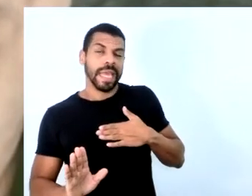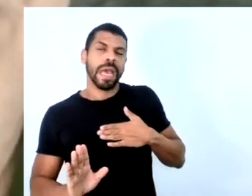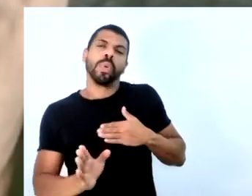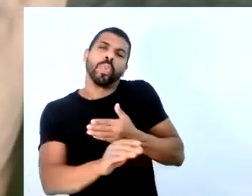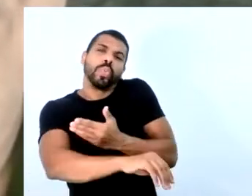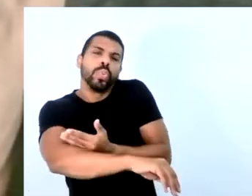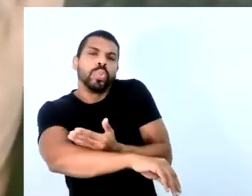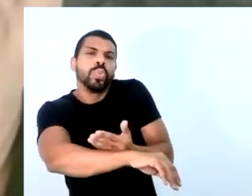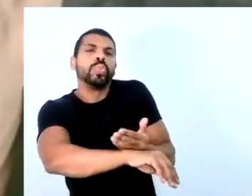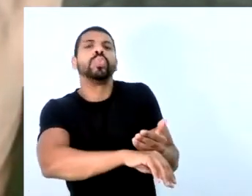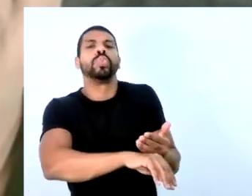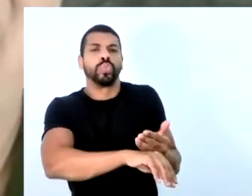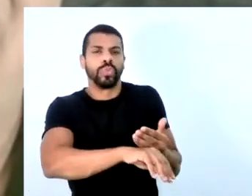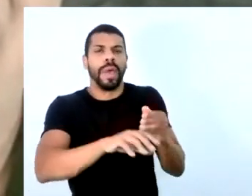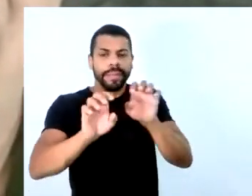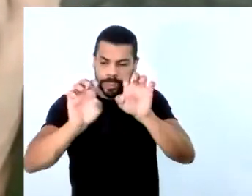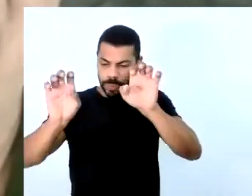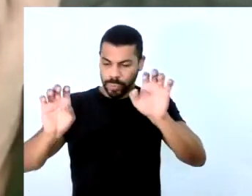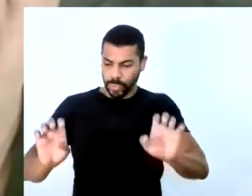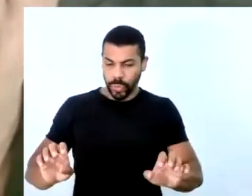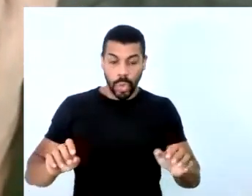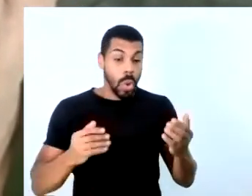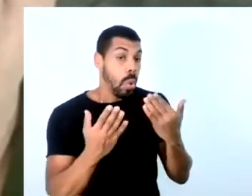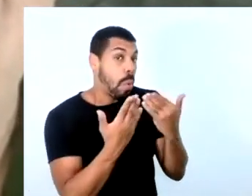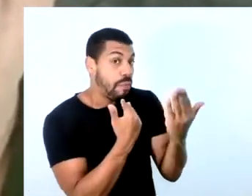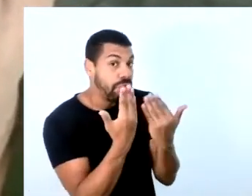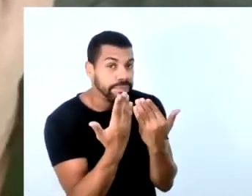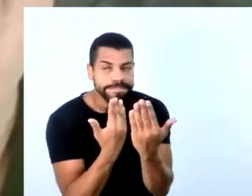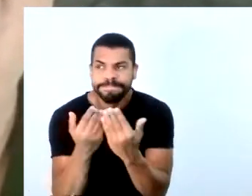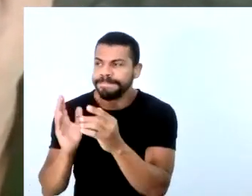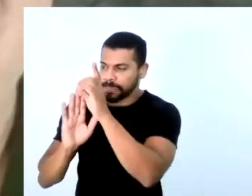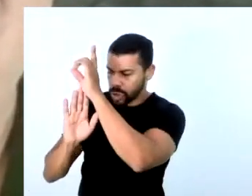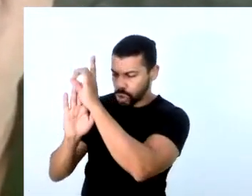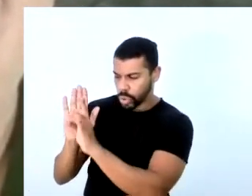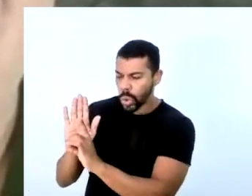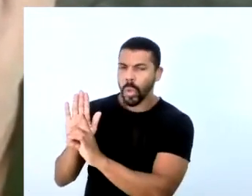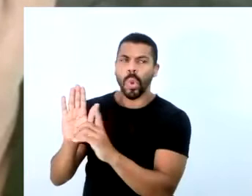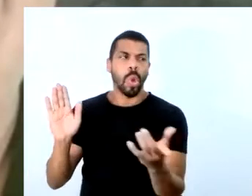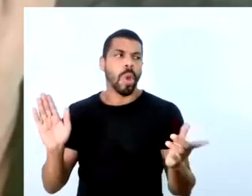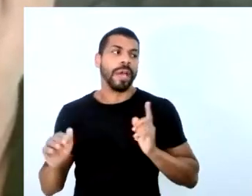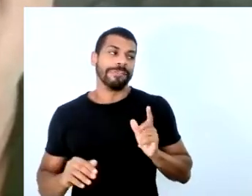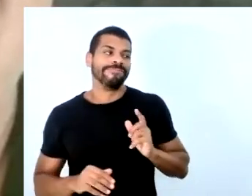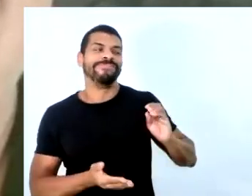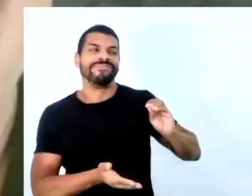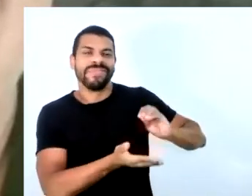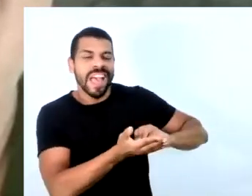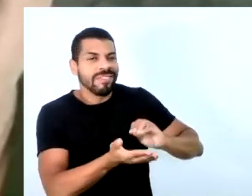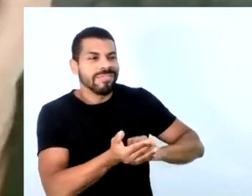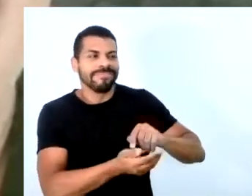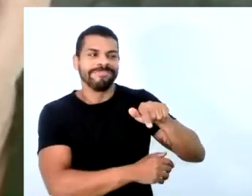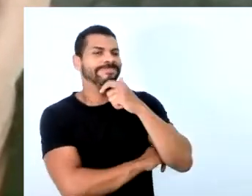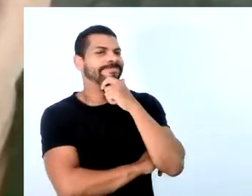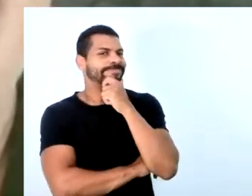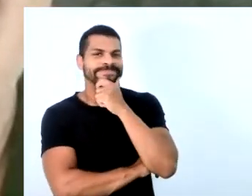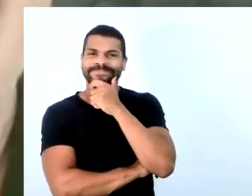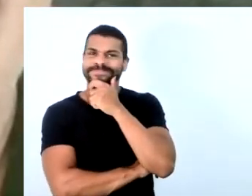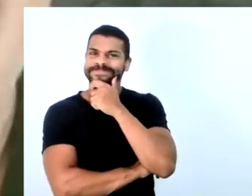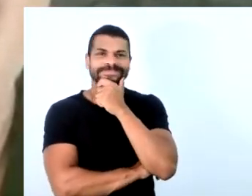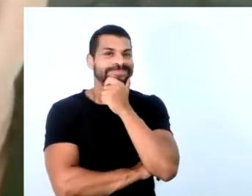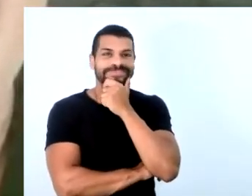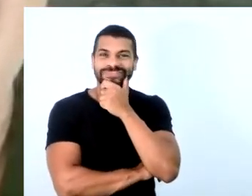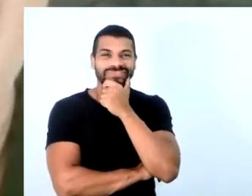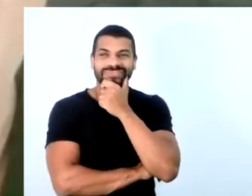Eu monto uma primeira estrutura, né? Geralmente eu faço isso, eu monto uma primeira estrutura e aí eu converso com o diretor, com